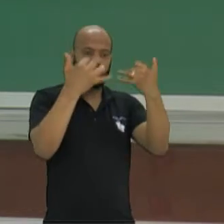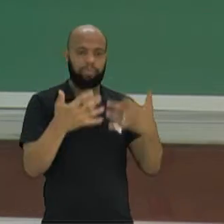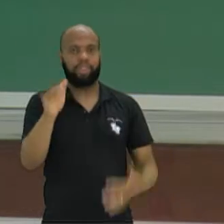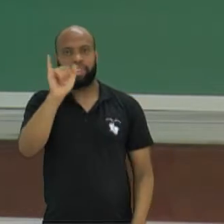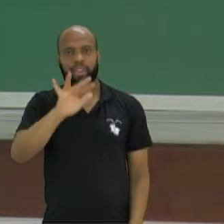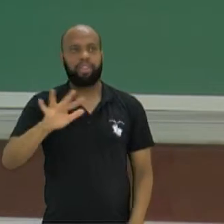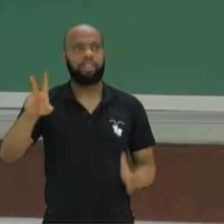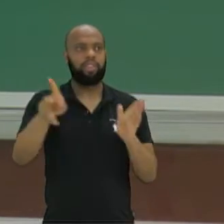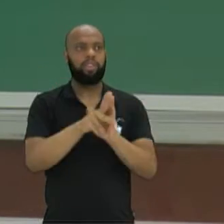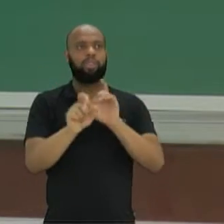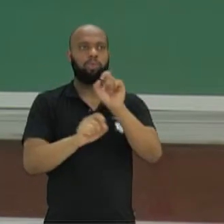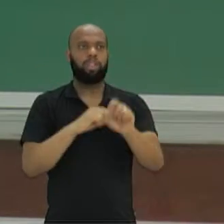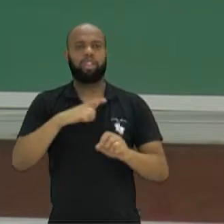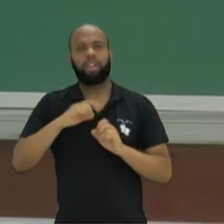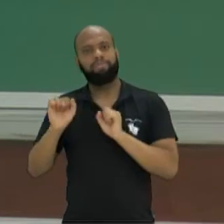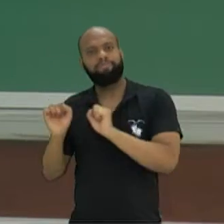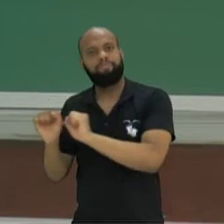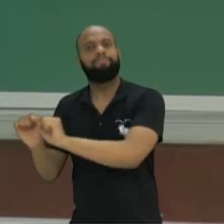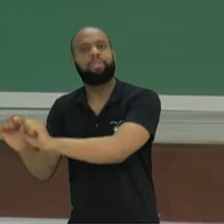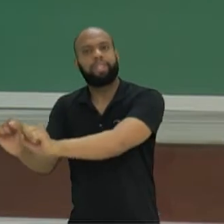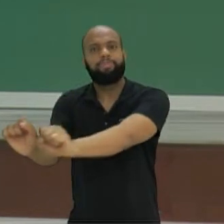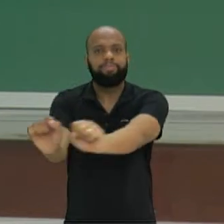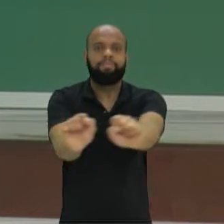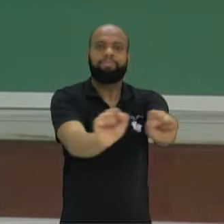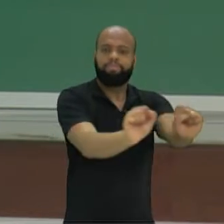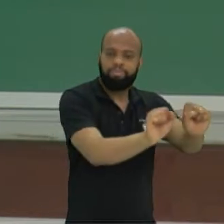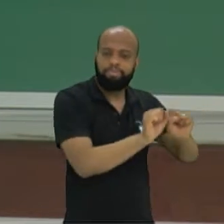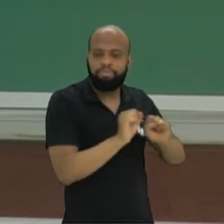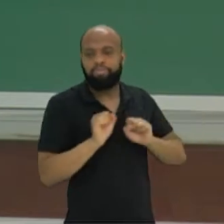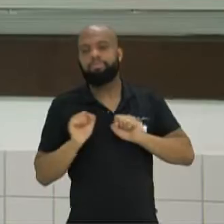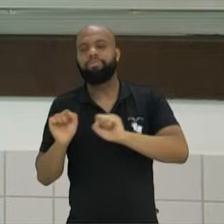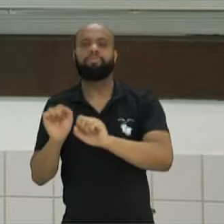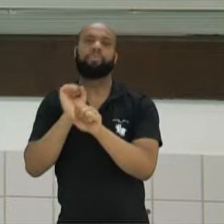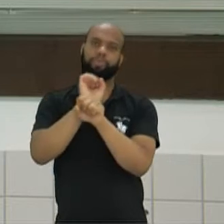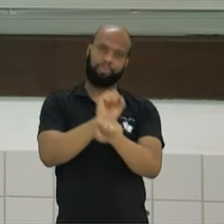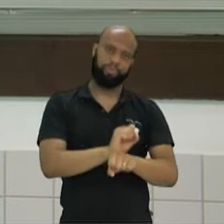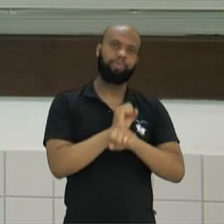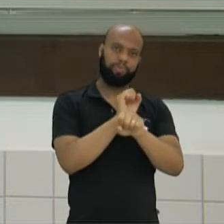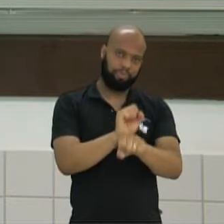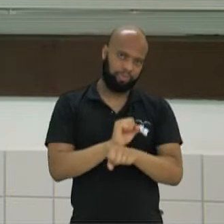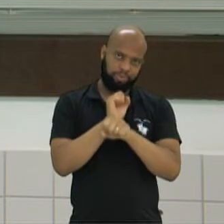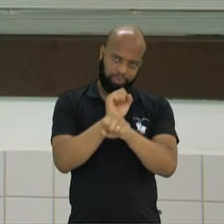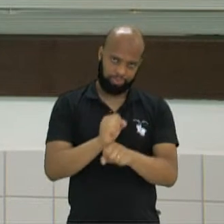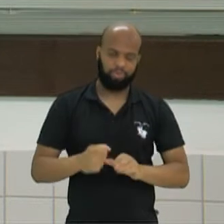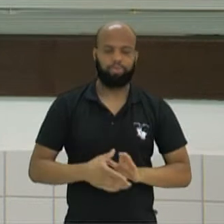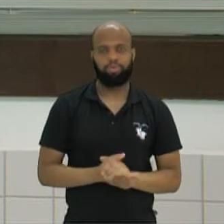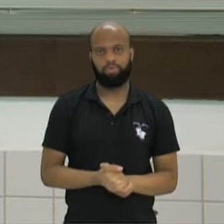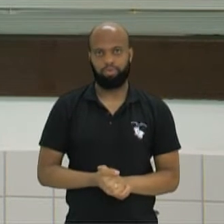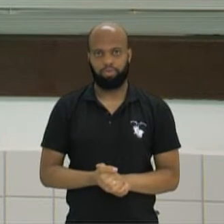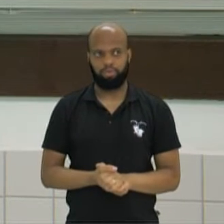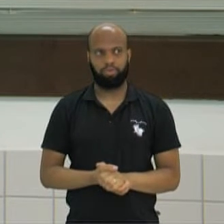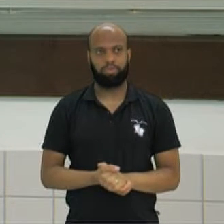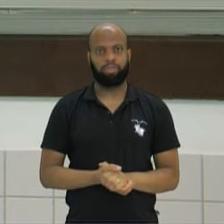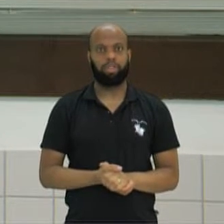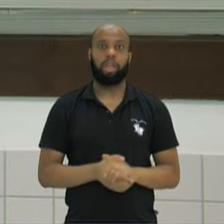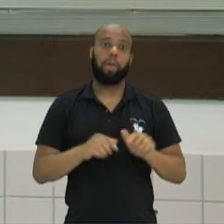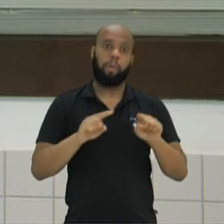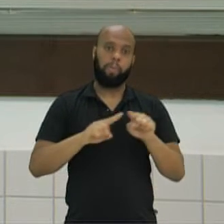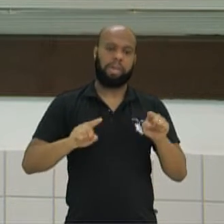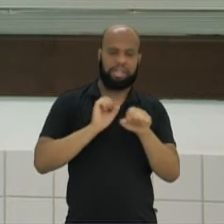imagem da moenda, né, da máquina, apesar que a mão de obra é total, né, a fazenda, né, é para